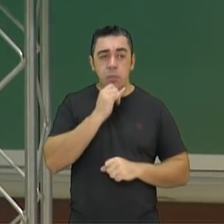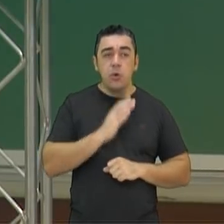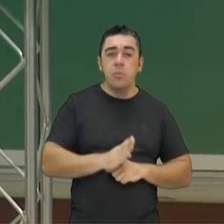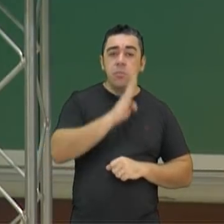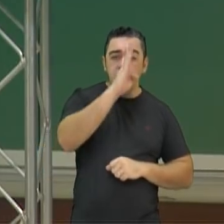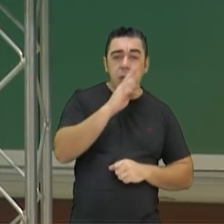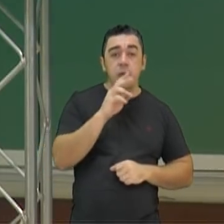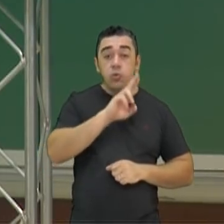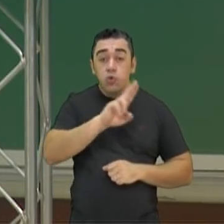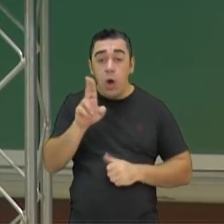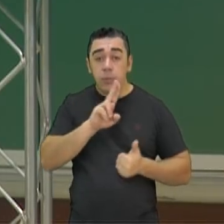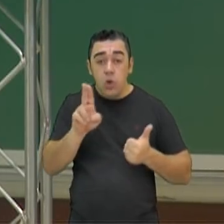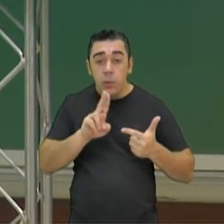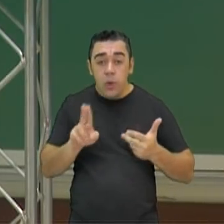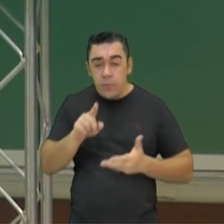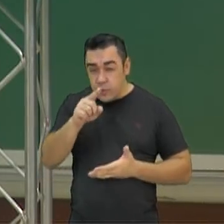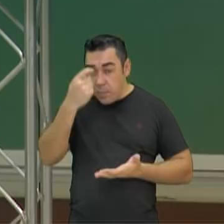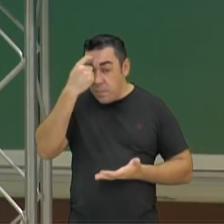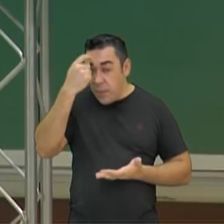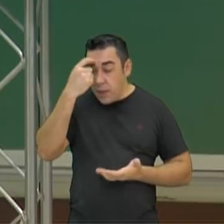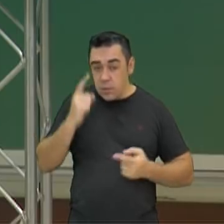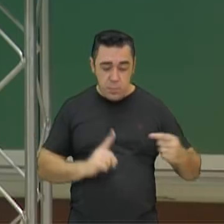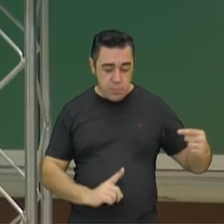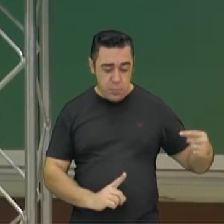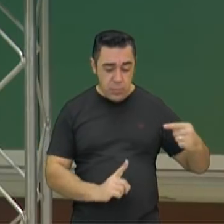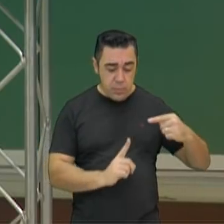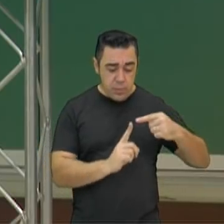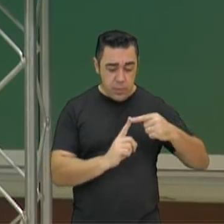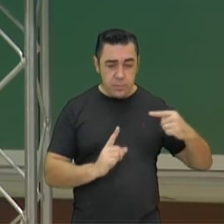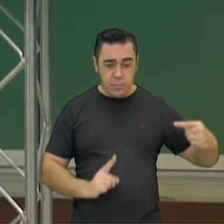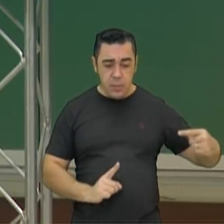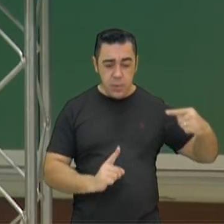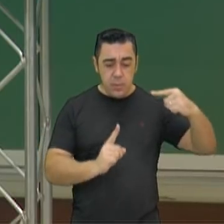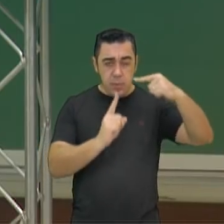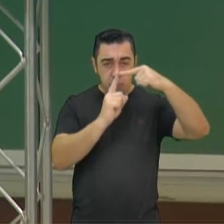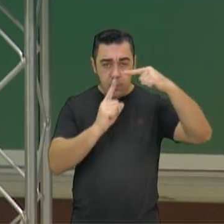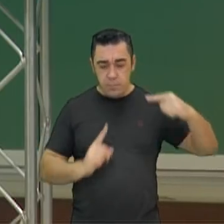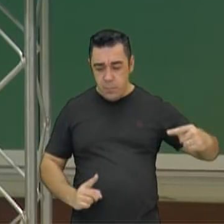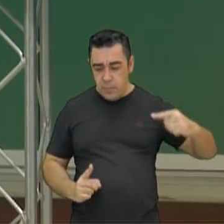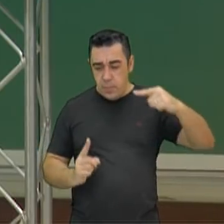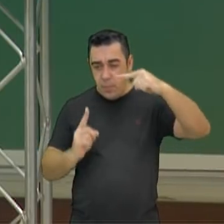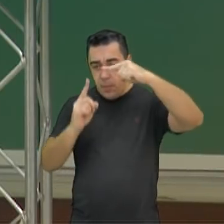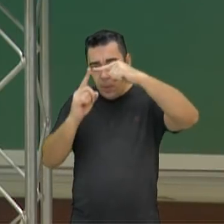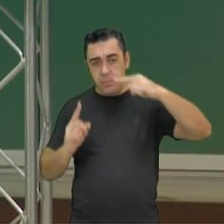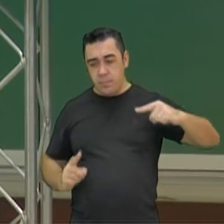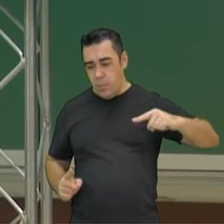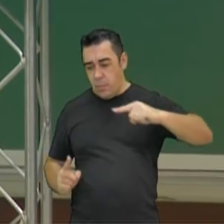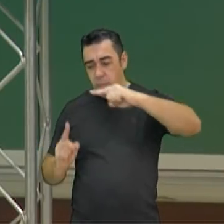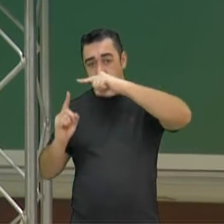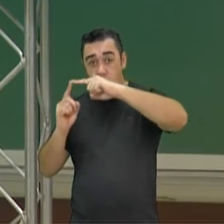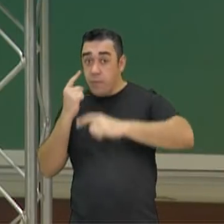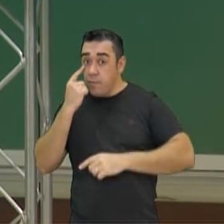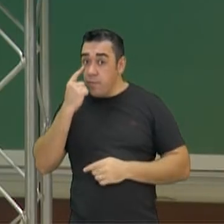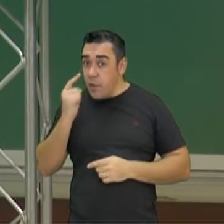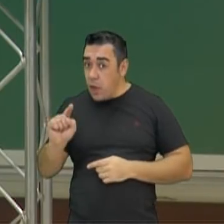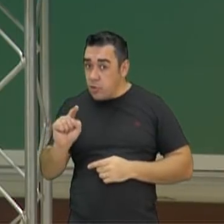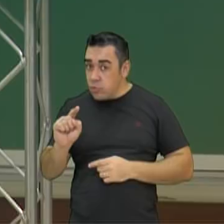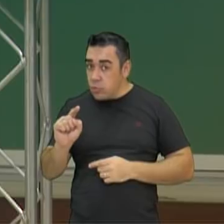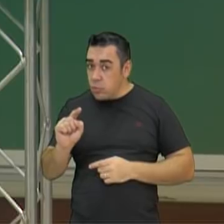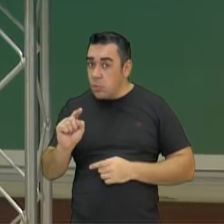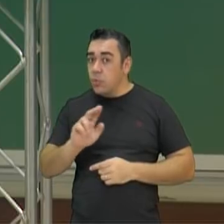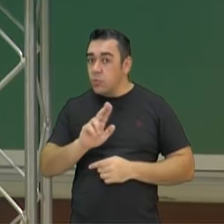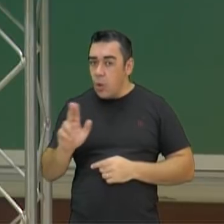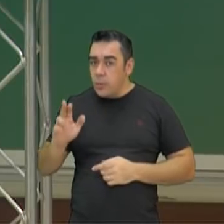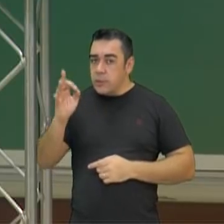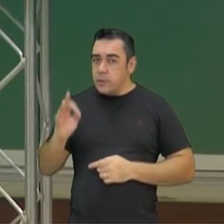e essa. Então, pensa um pouquinho, veja qual linha que está, veja na qual fileira que está, veja na qual coluna, veja a junção de uma com a outra